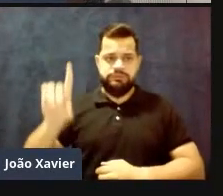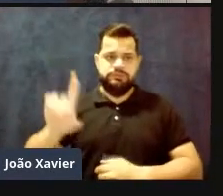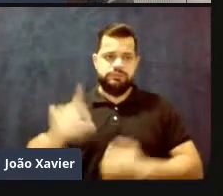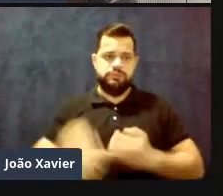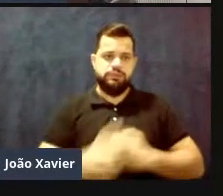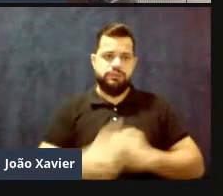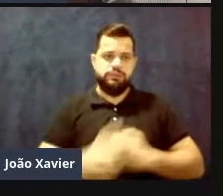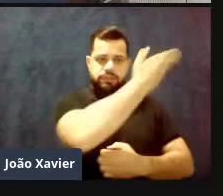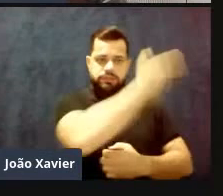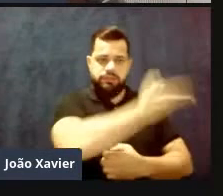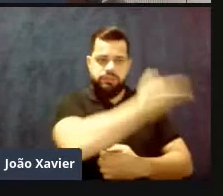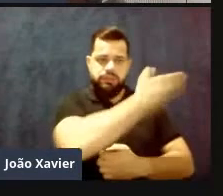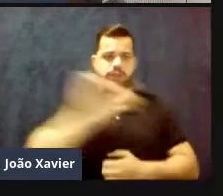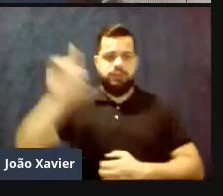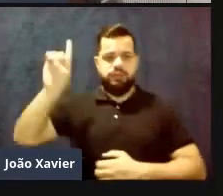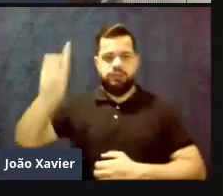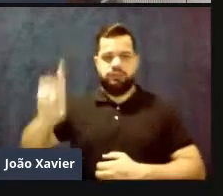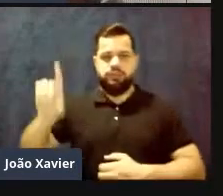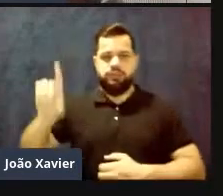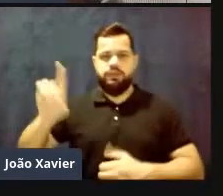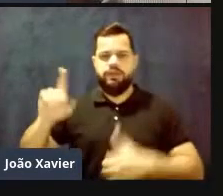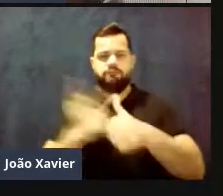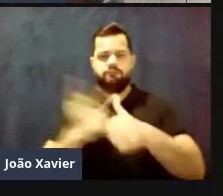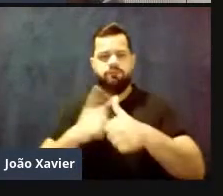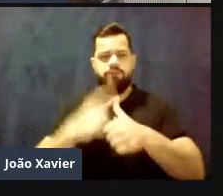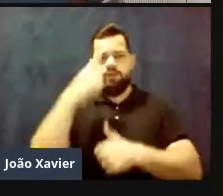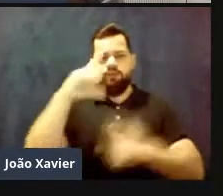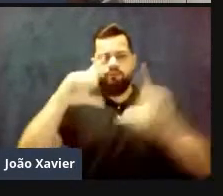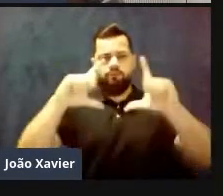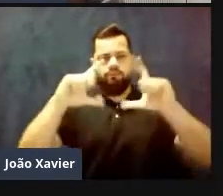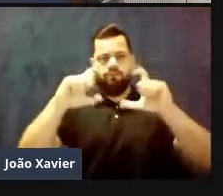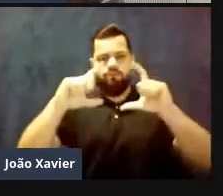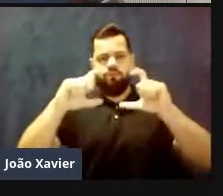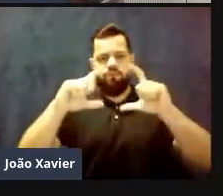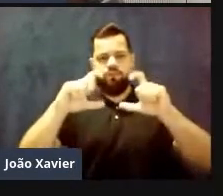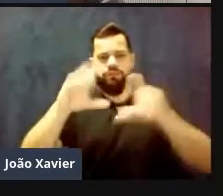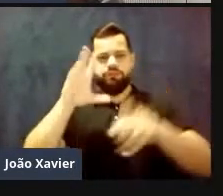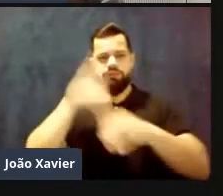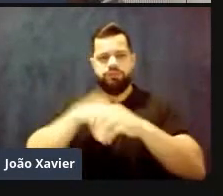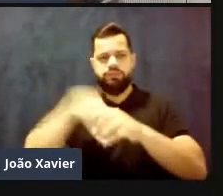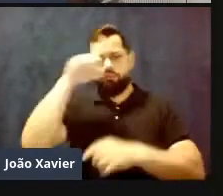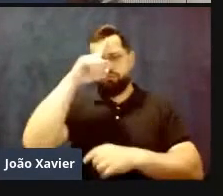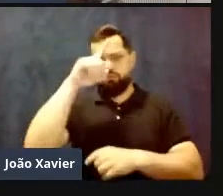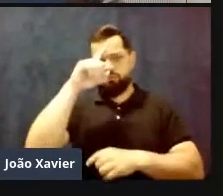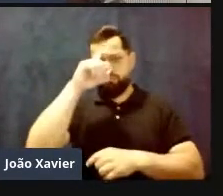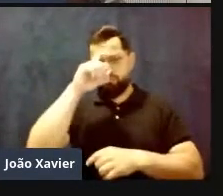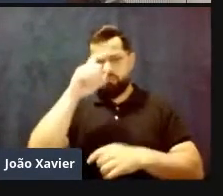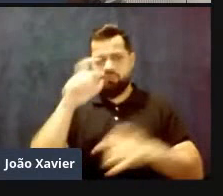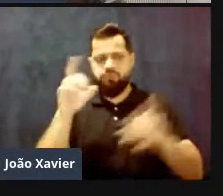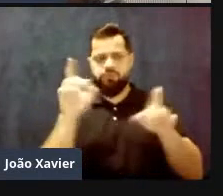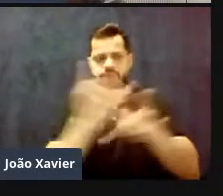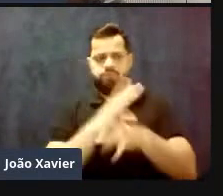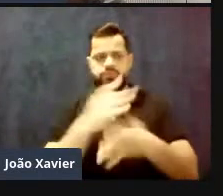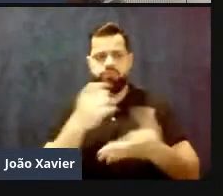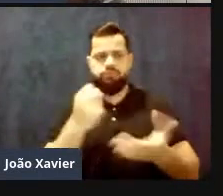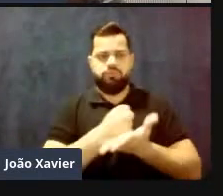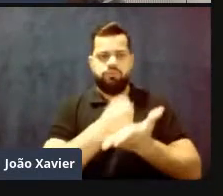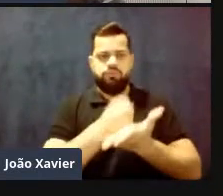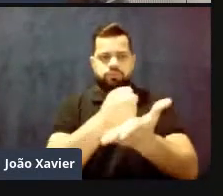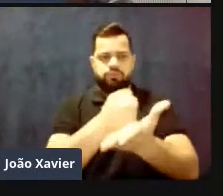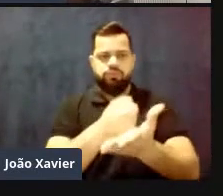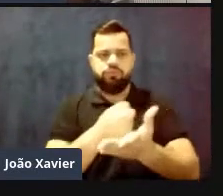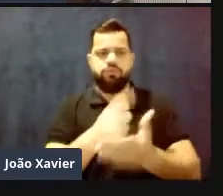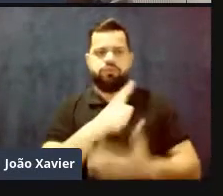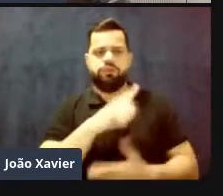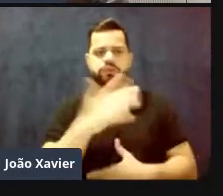tiramos na UTI do ERB, quando do processo de cuidado com os pacientes. Então, em uma fase em que nós tínhamos ainda uma média de 6,